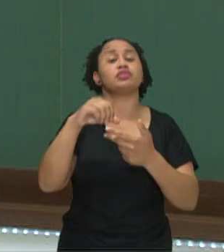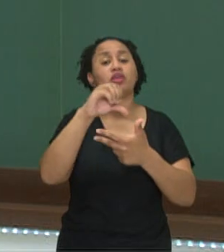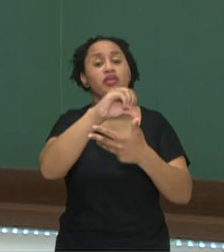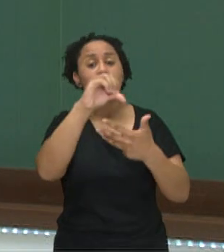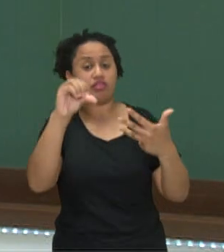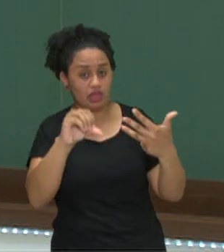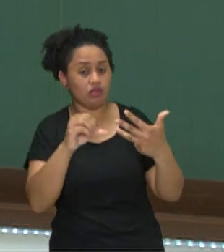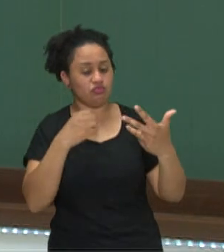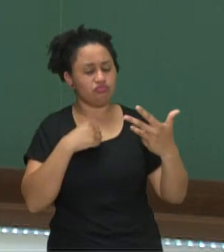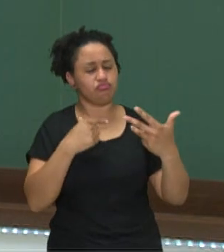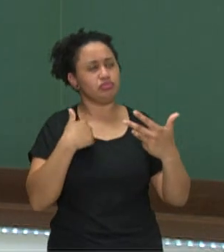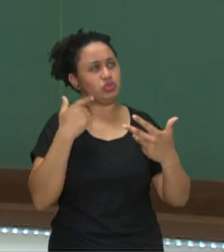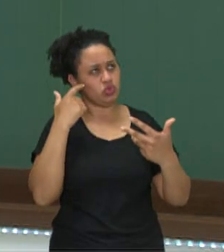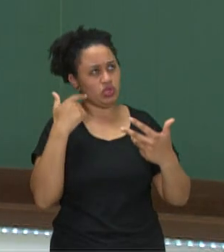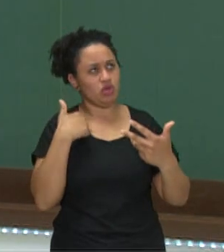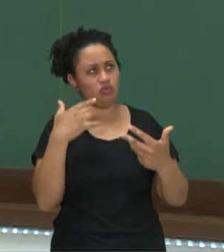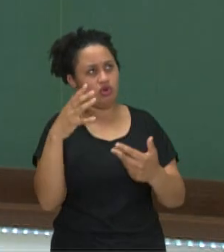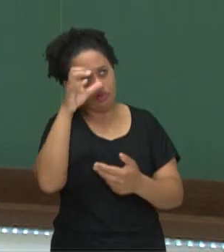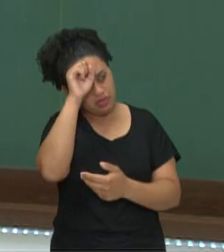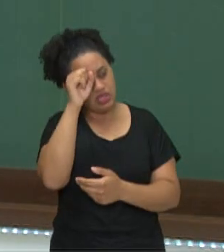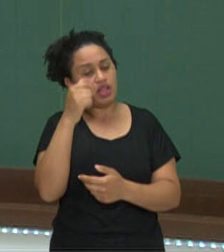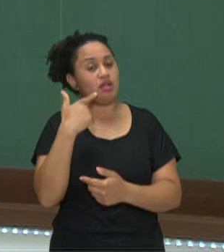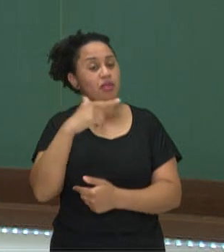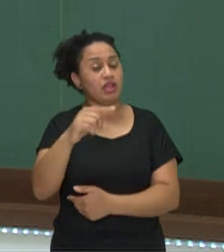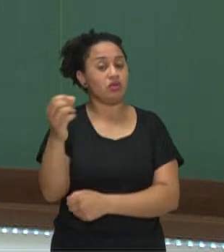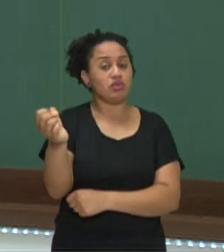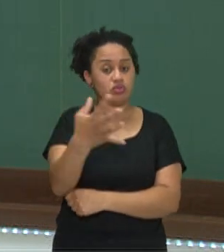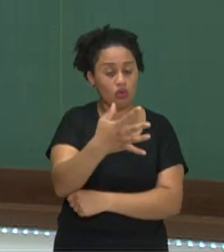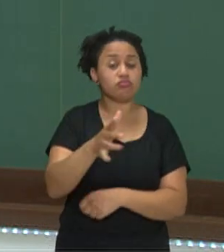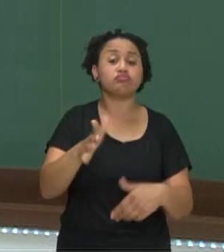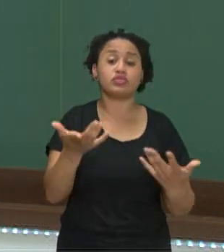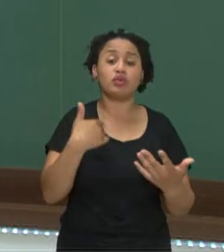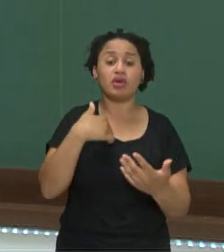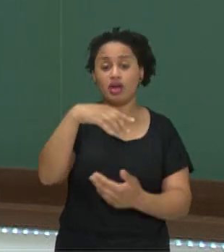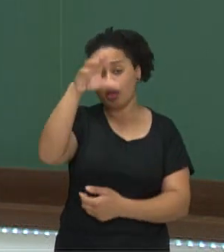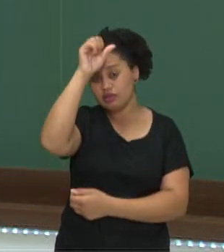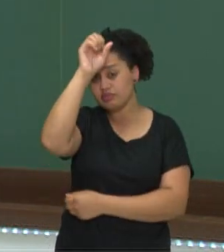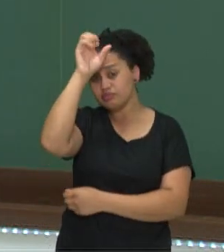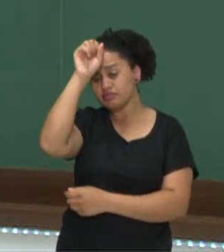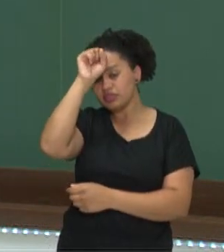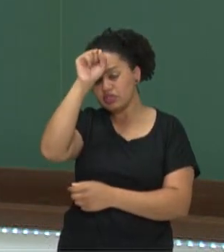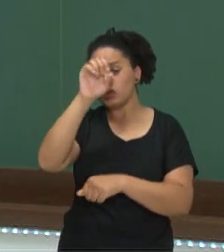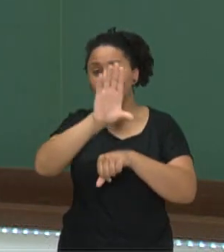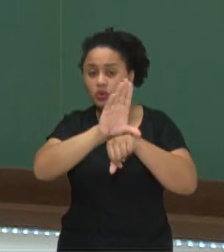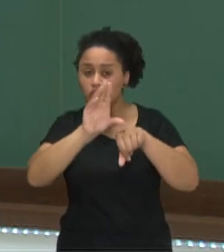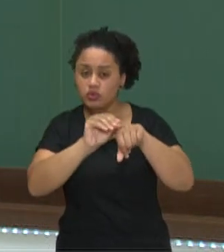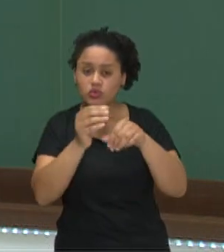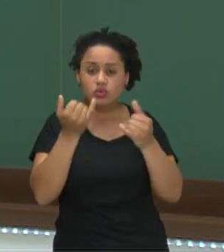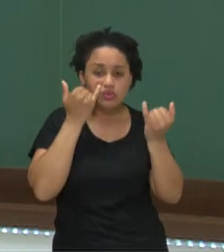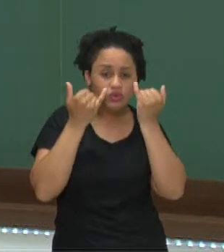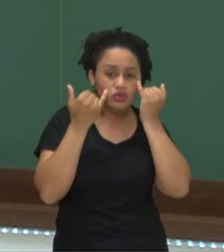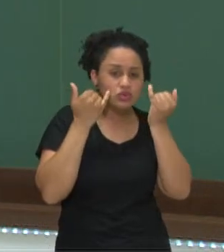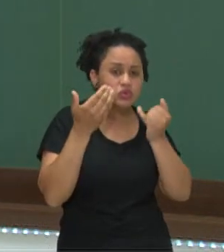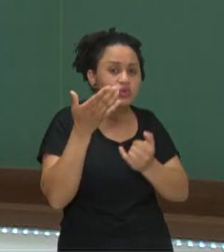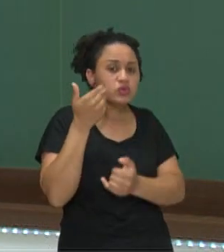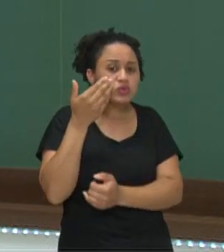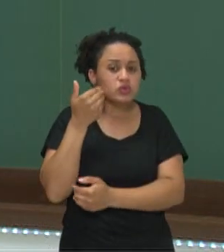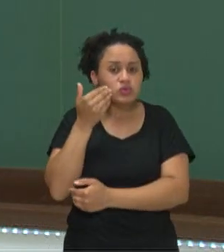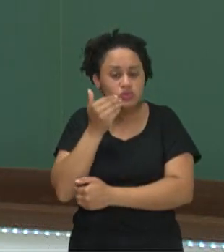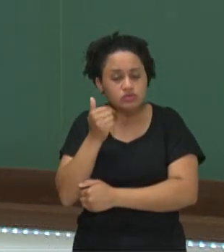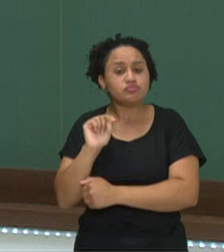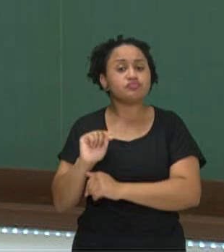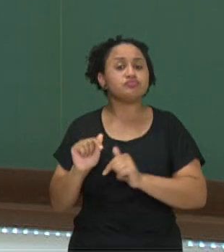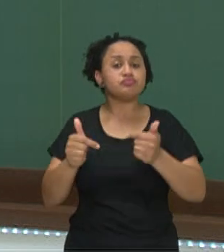se propôs aí aprender um novo idioma, então você está aprendendo um novo idioma, está retendo essas informações, está colocando em